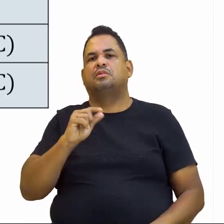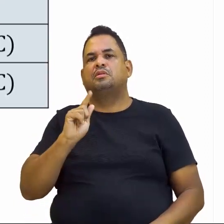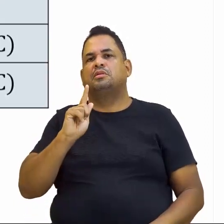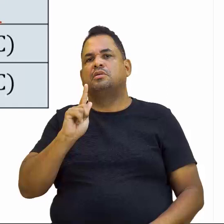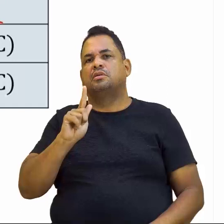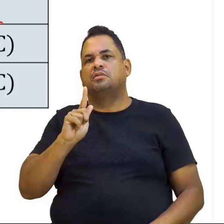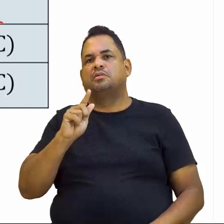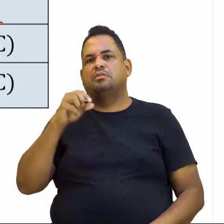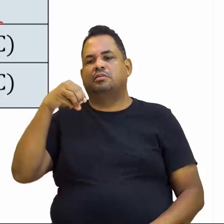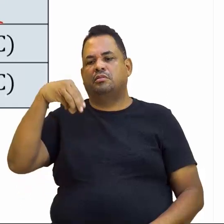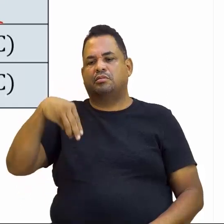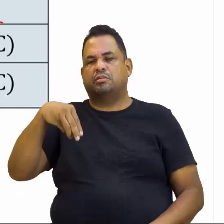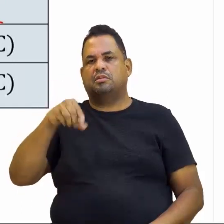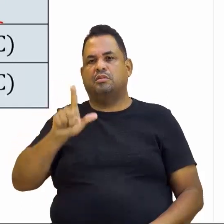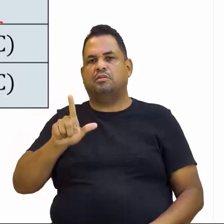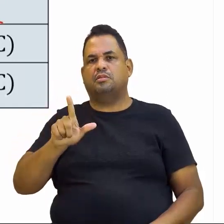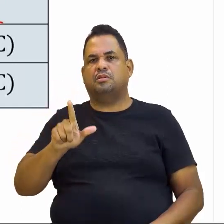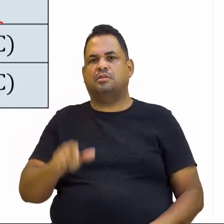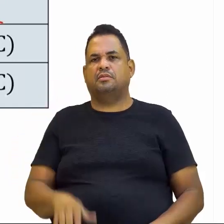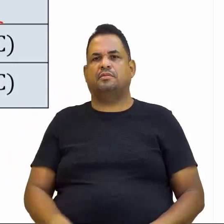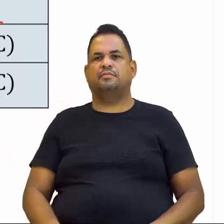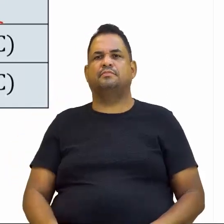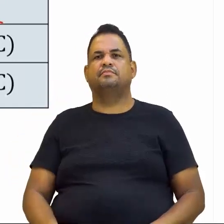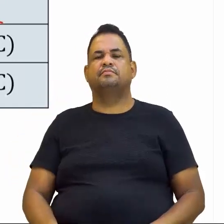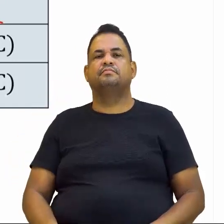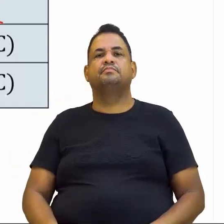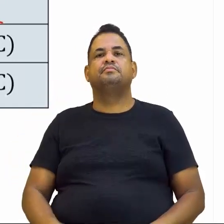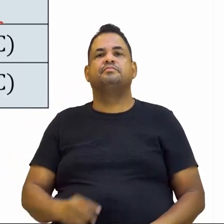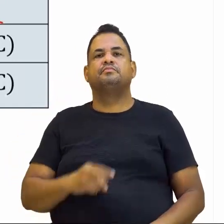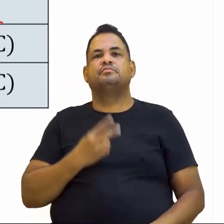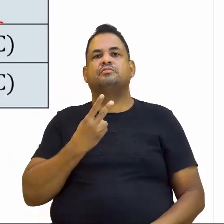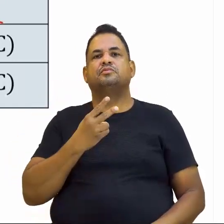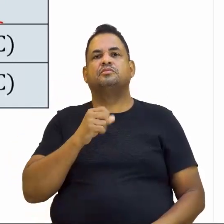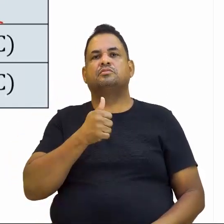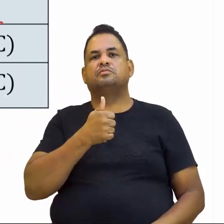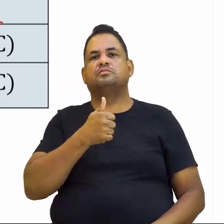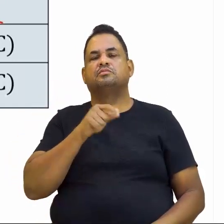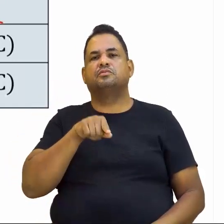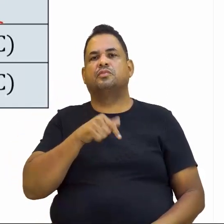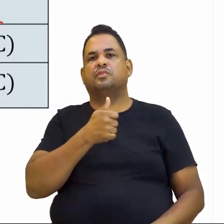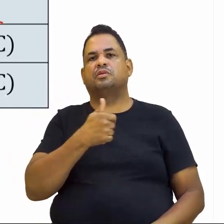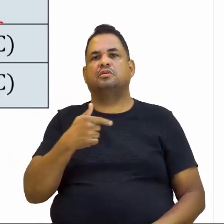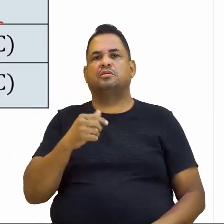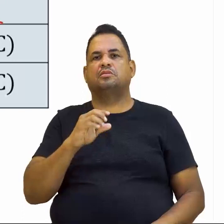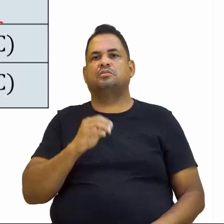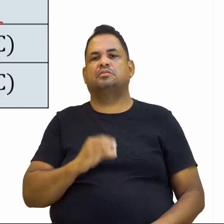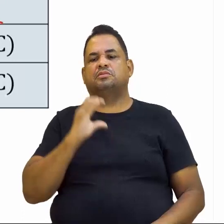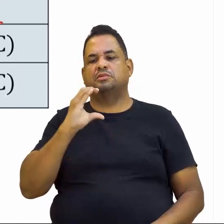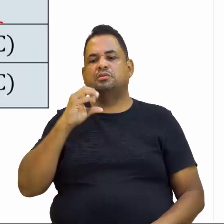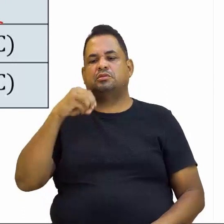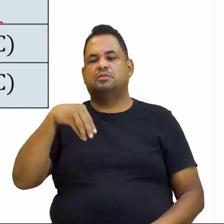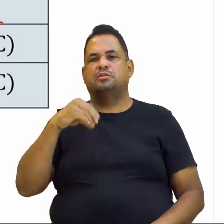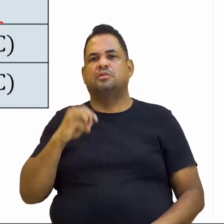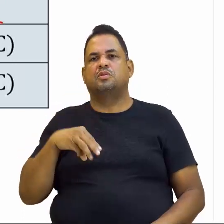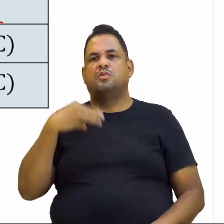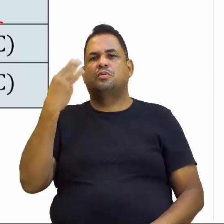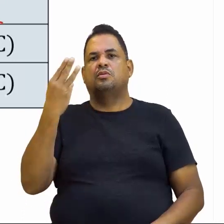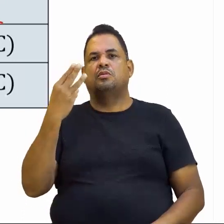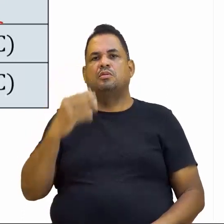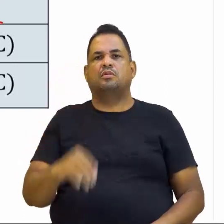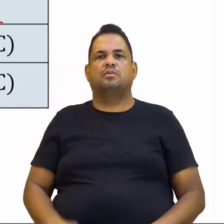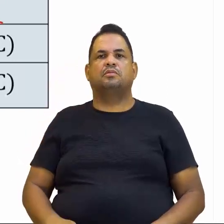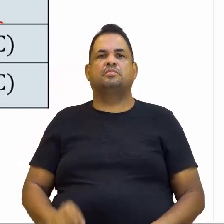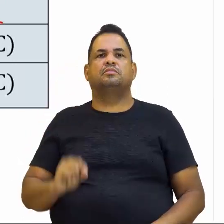2,17 gramas por ml ou 2,17 gramas por centímetros cúbicos. O que